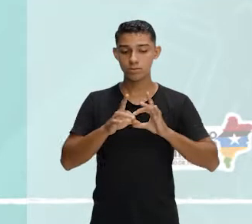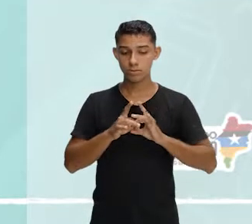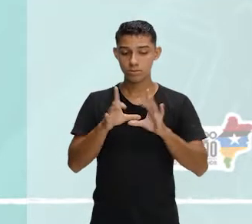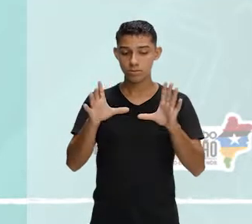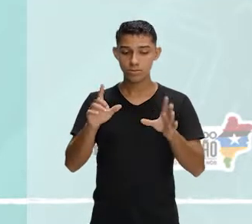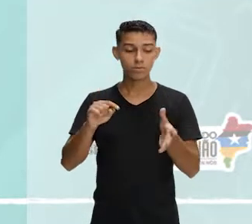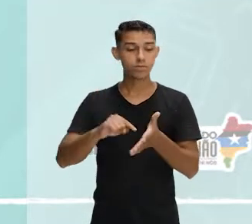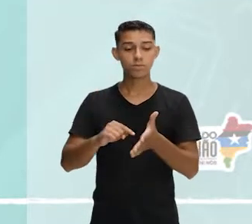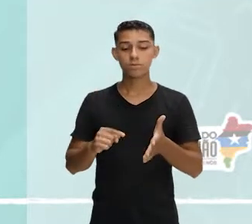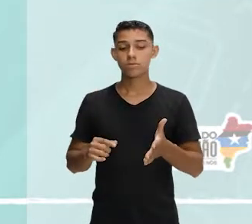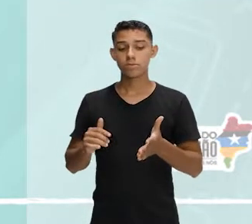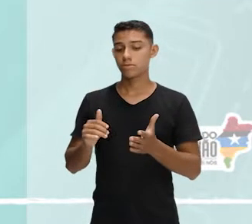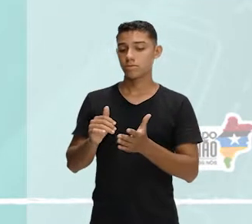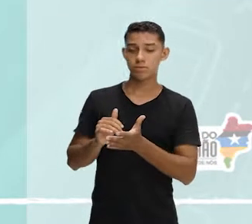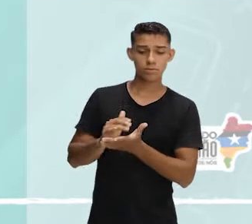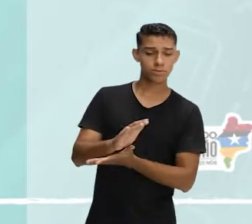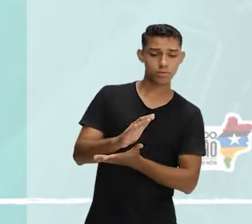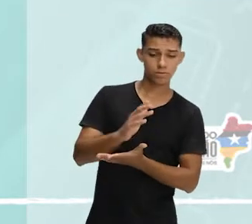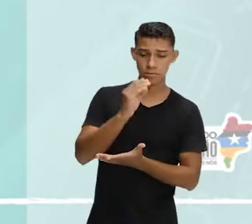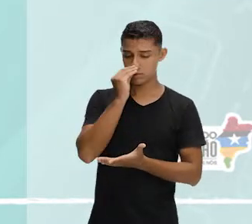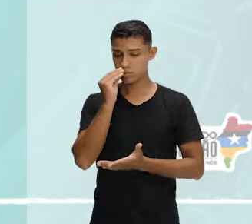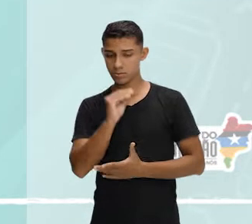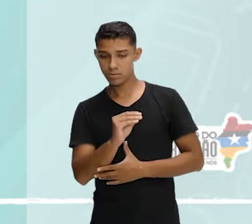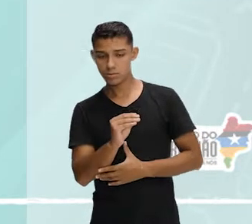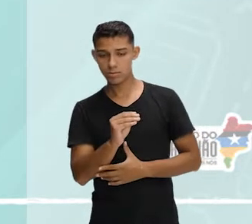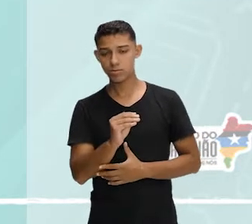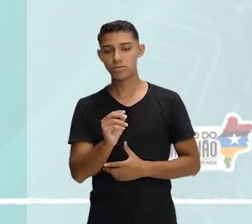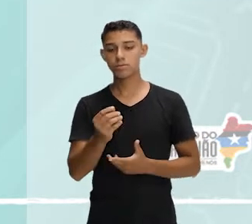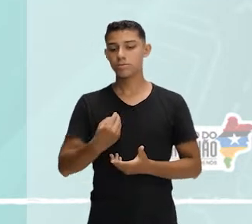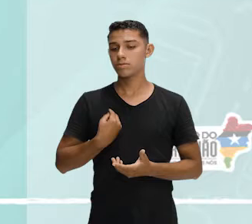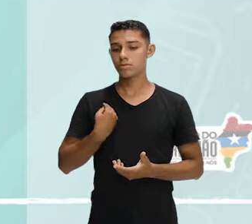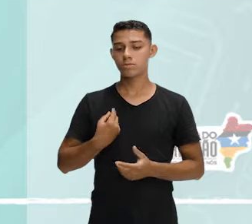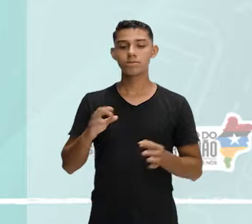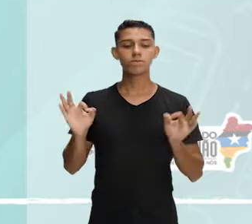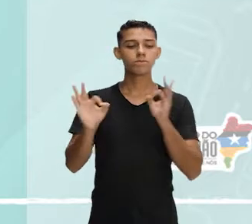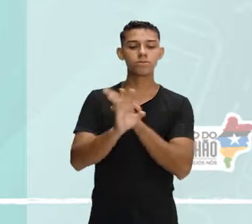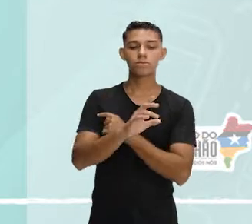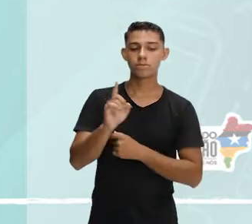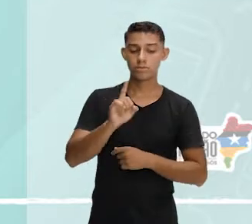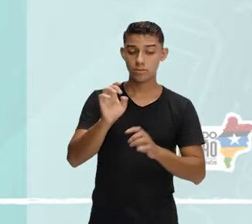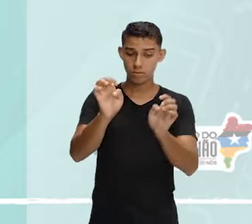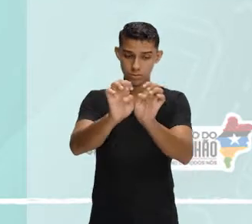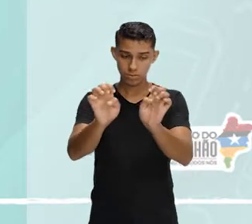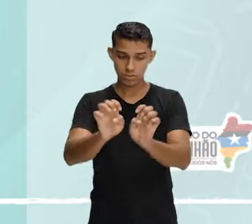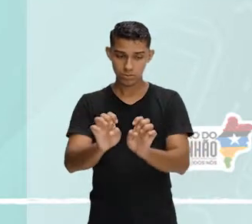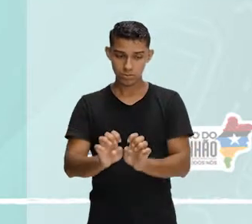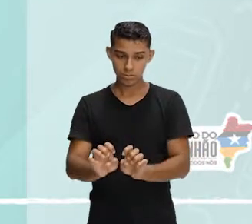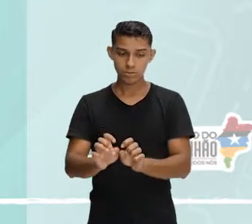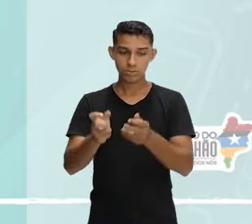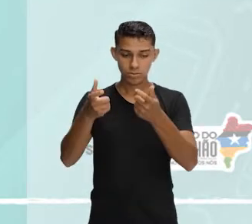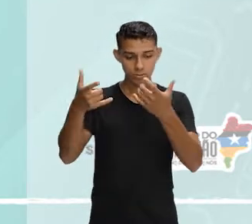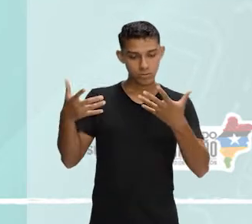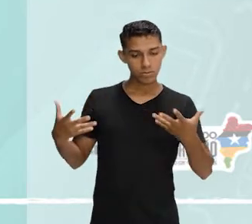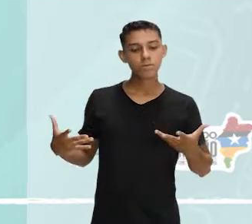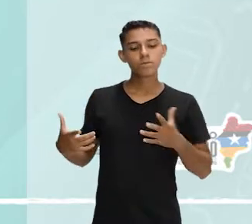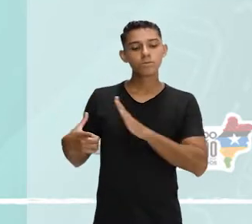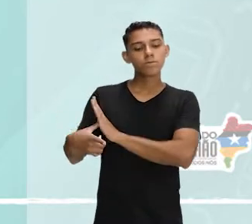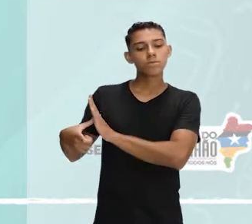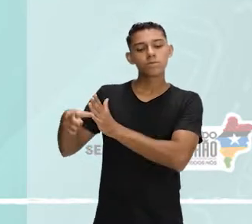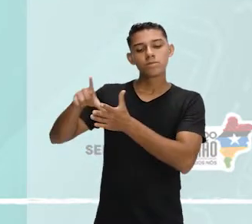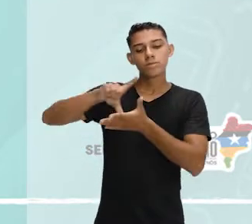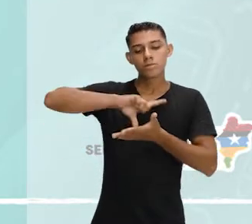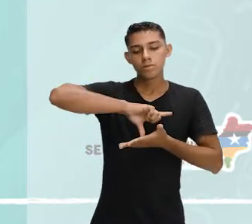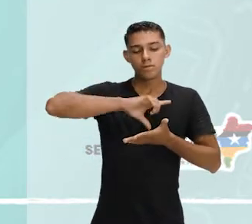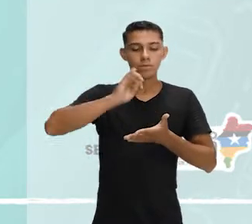não abandonam o cristal, ou seja, aquele retículo, aquela estrutura que já falamos anteriormente,